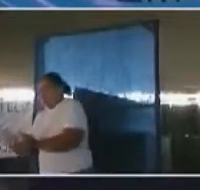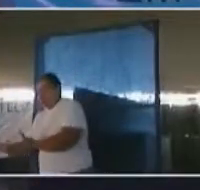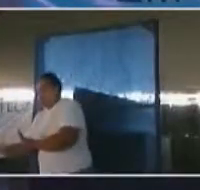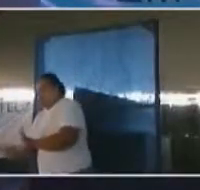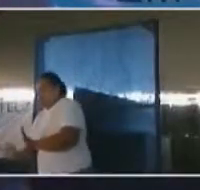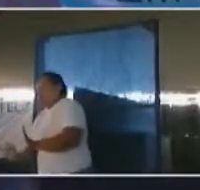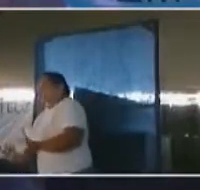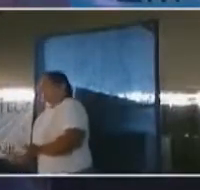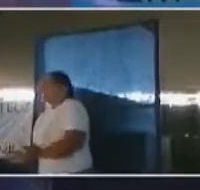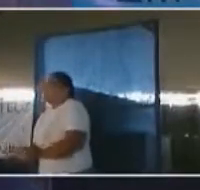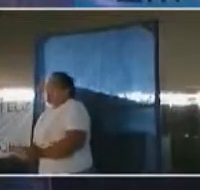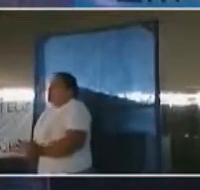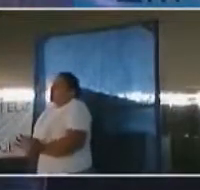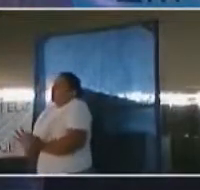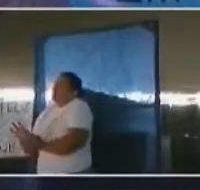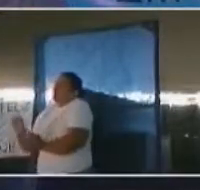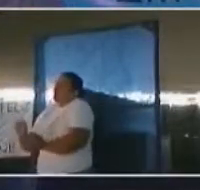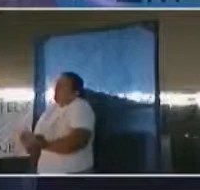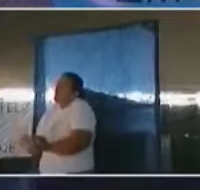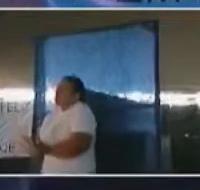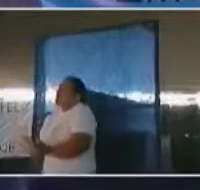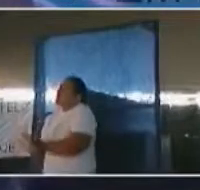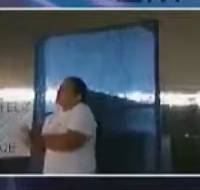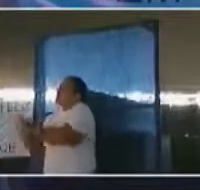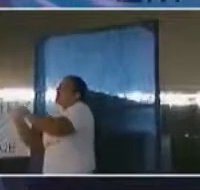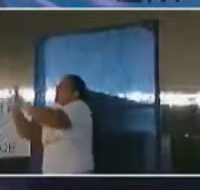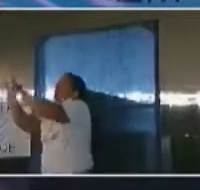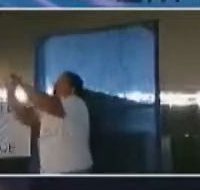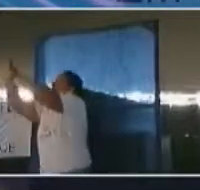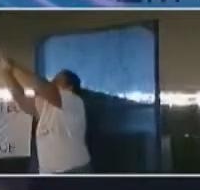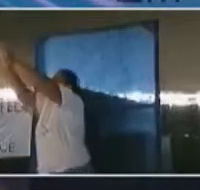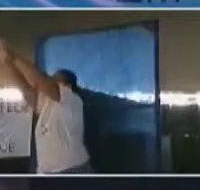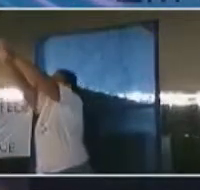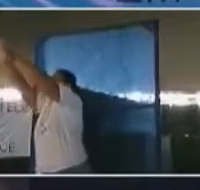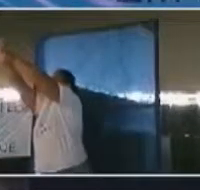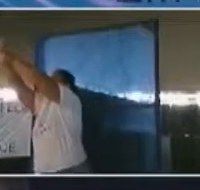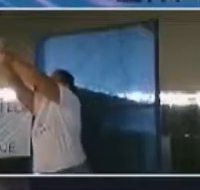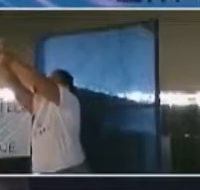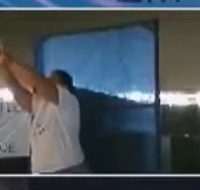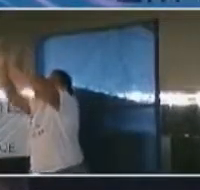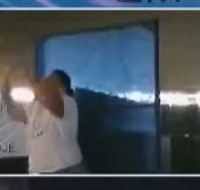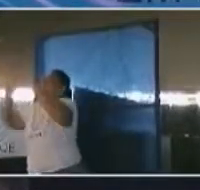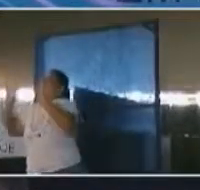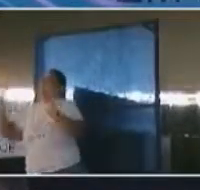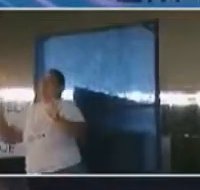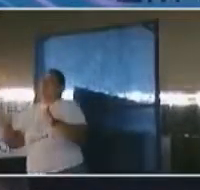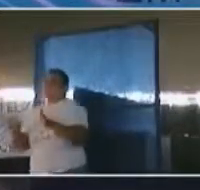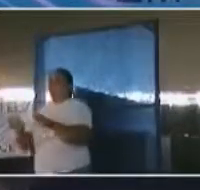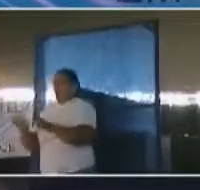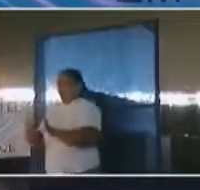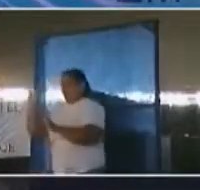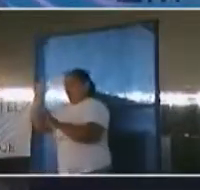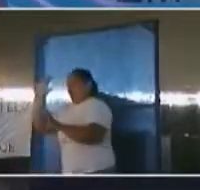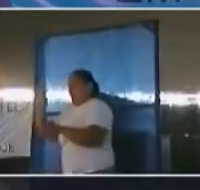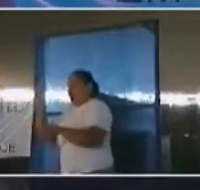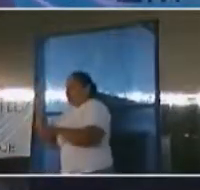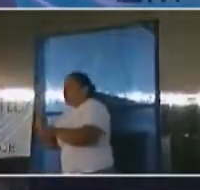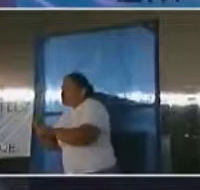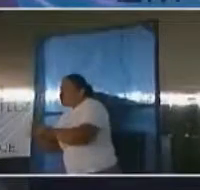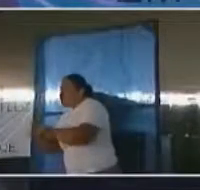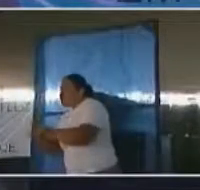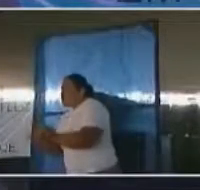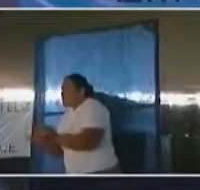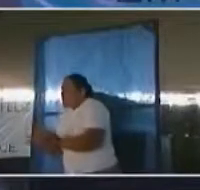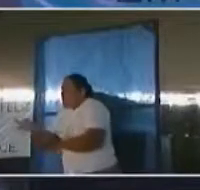sabedoria. Tinha que ter o ajuste, o equilíbrio perfeito. A regulagem tinha que ser